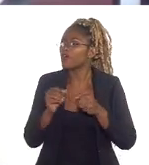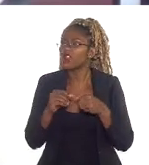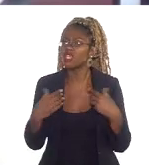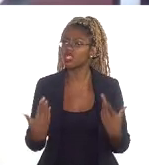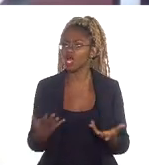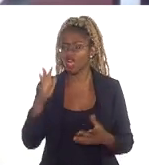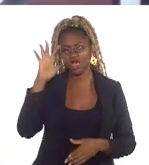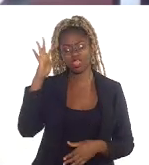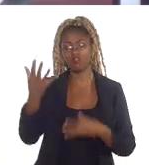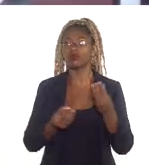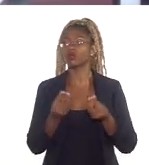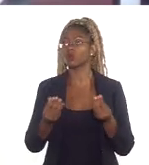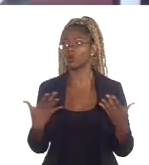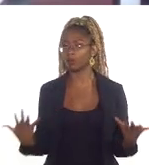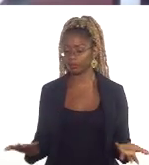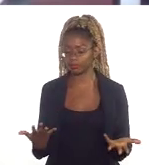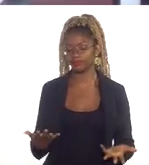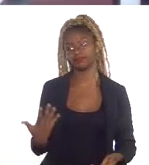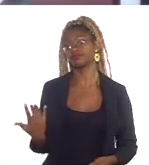E aí a gente coloca,